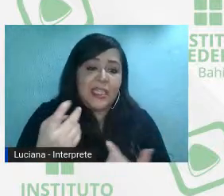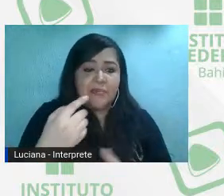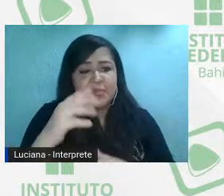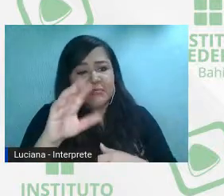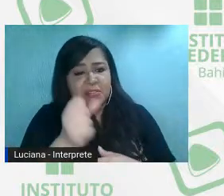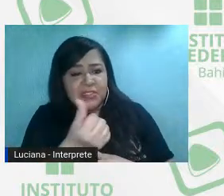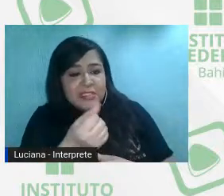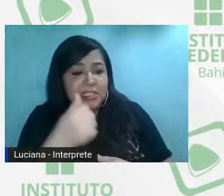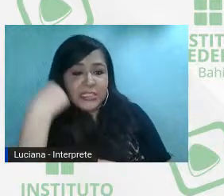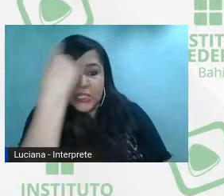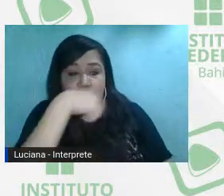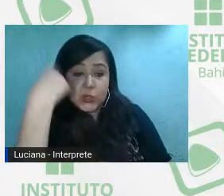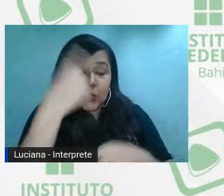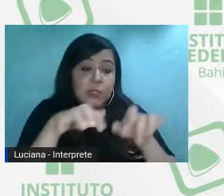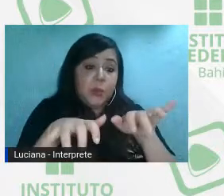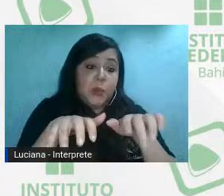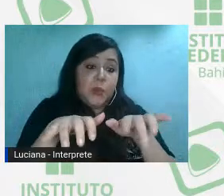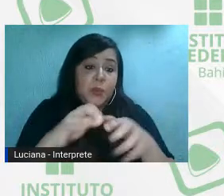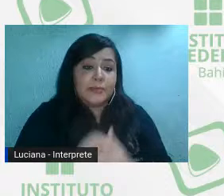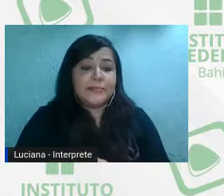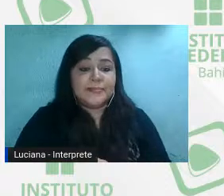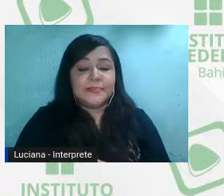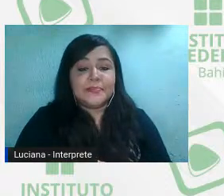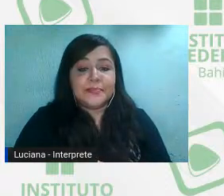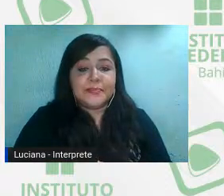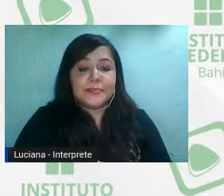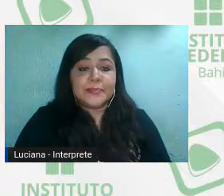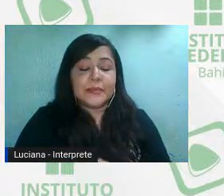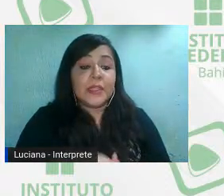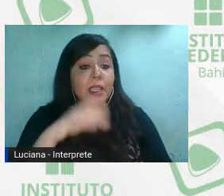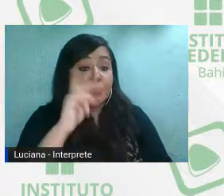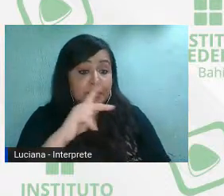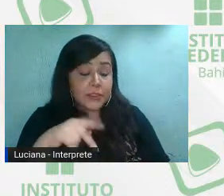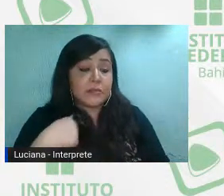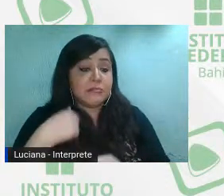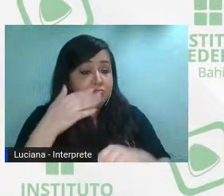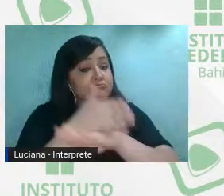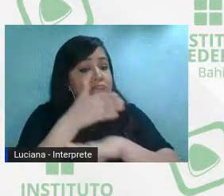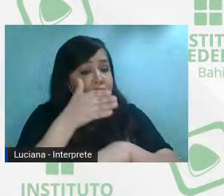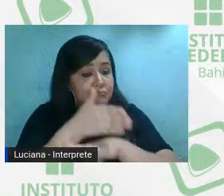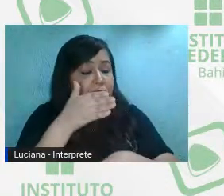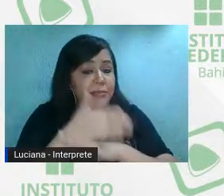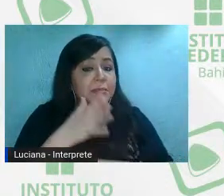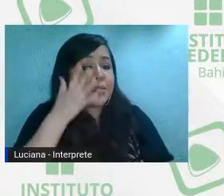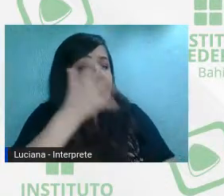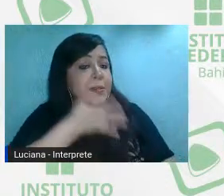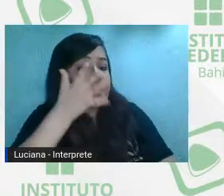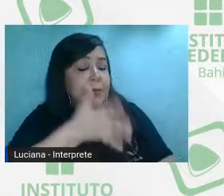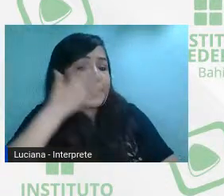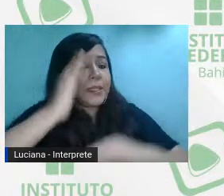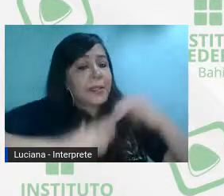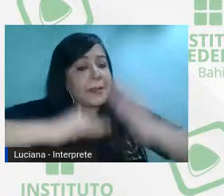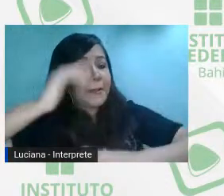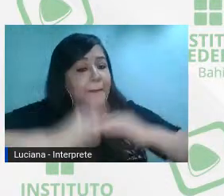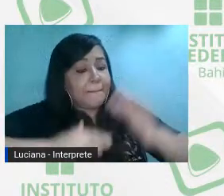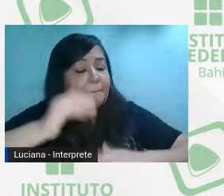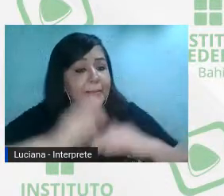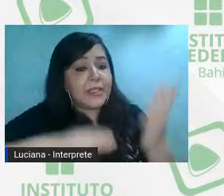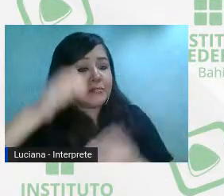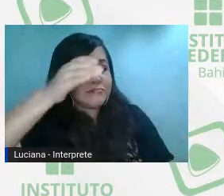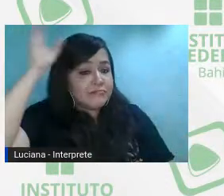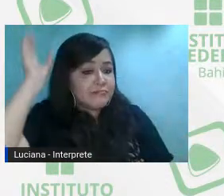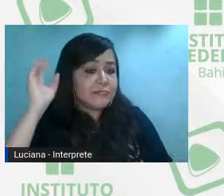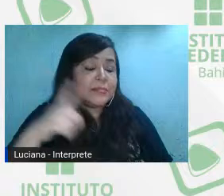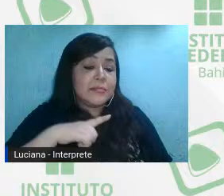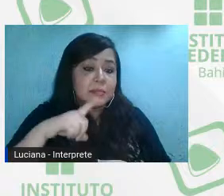dia na frente do computador. Professora, eu participei da palestra sobre práticas acadêmicas e relações humanizadas no contexto do